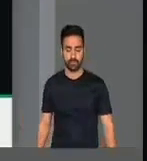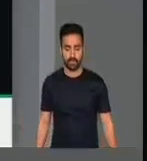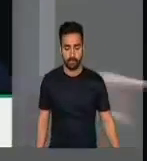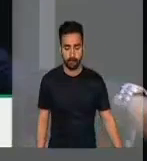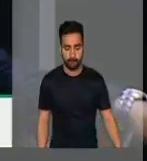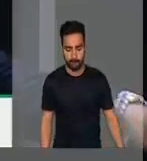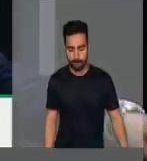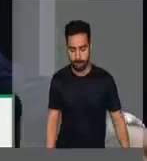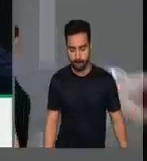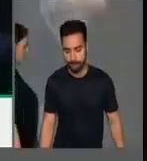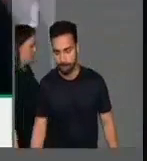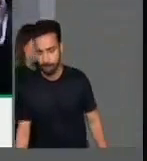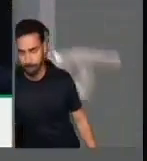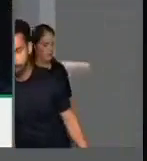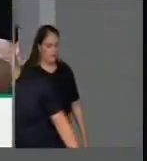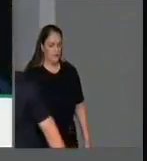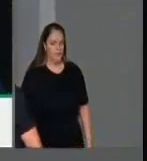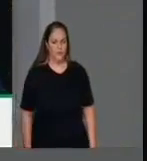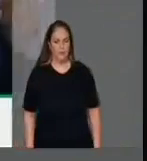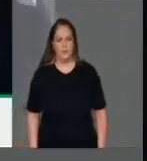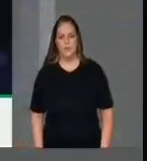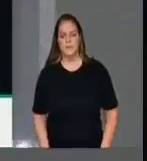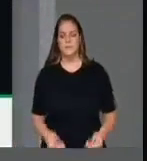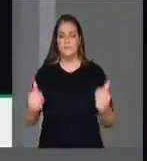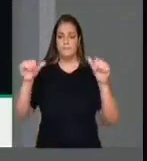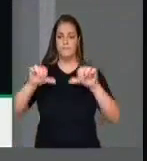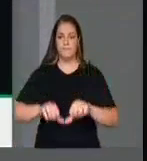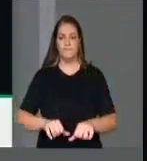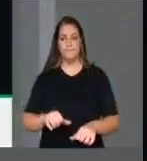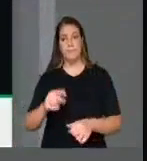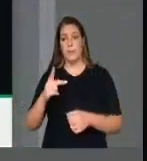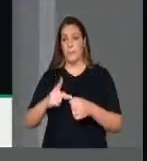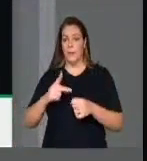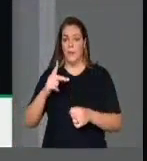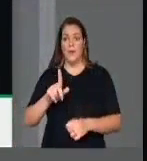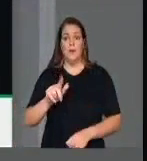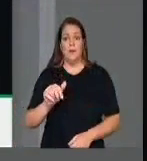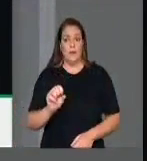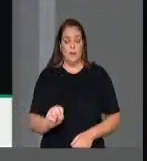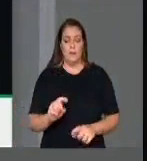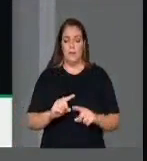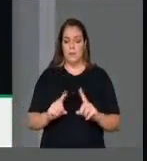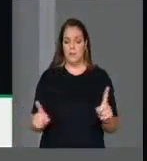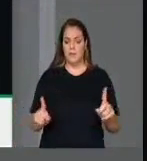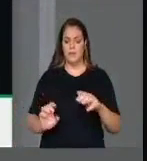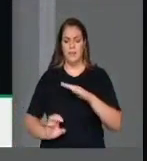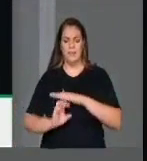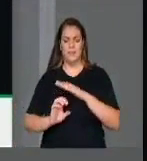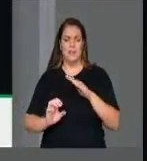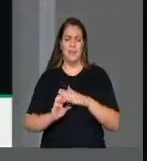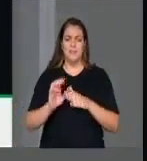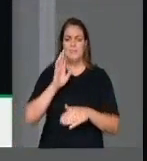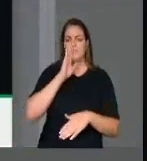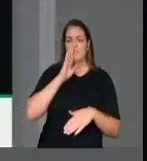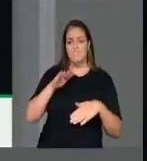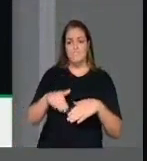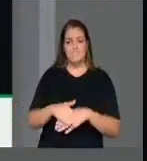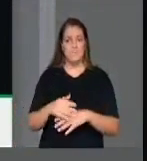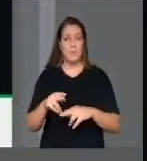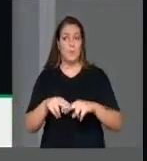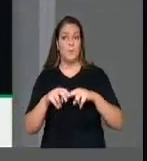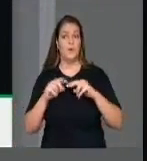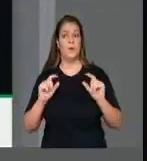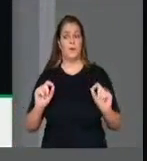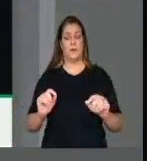petróleo e gás. E é essa comprovação pelo The Guardian, porque a imprensa brasileira está calada, porque está no bolso das multinacionais brasileiras,